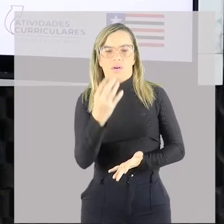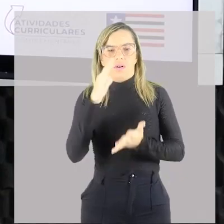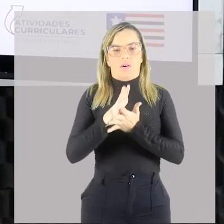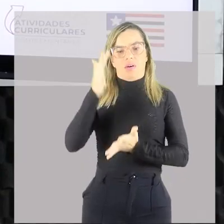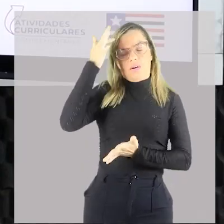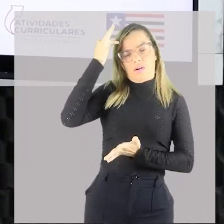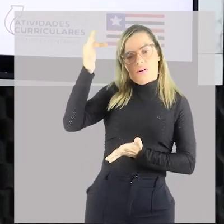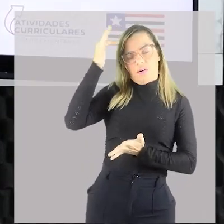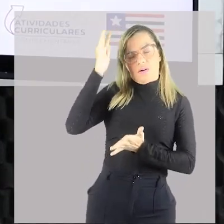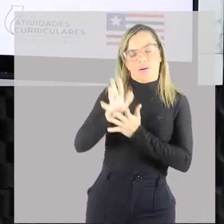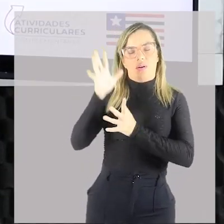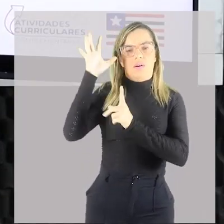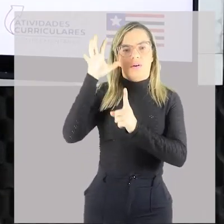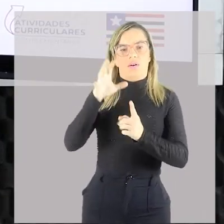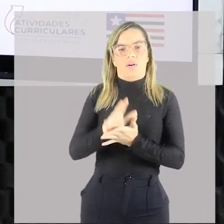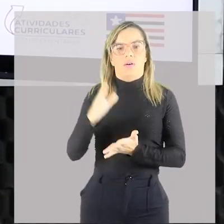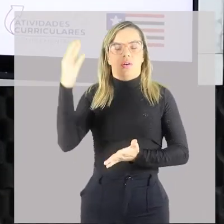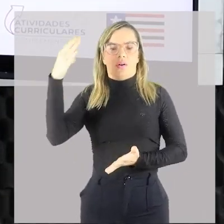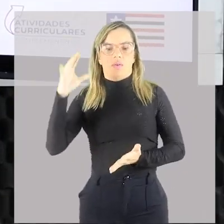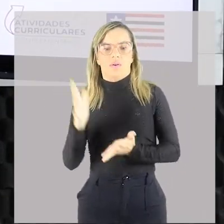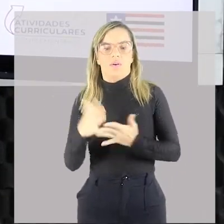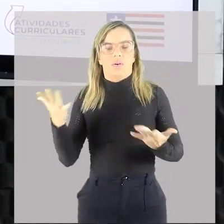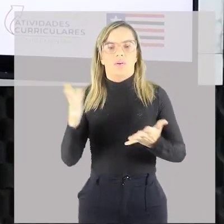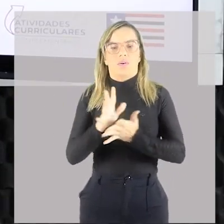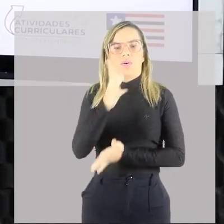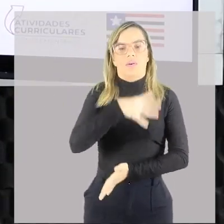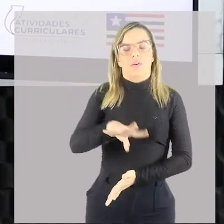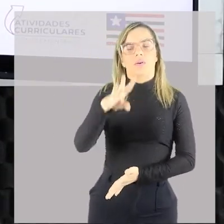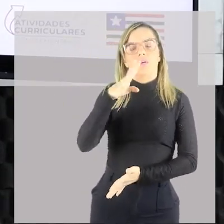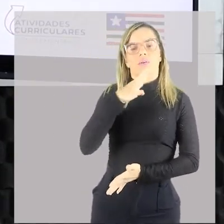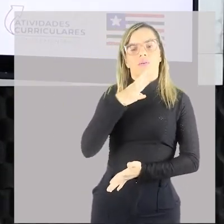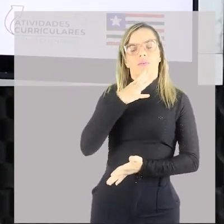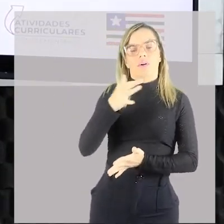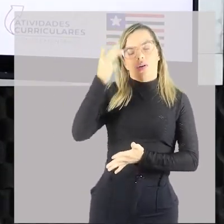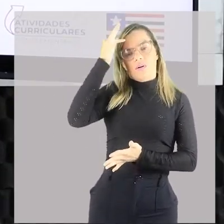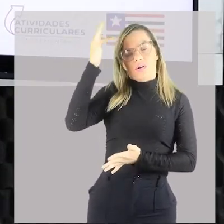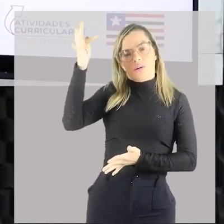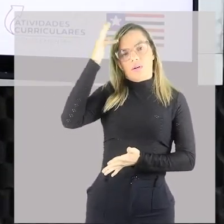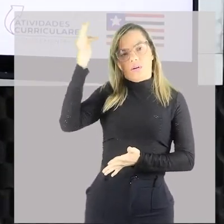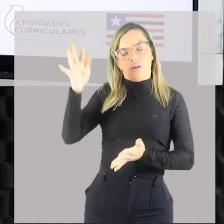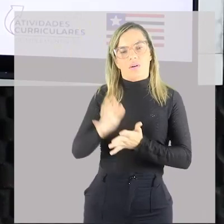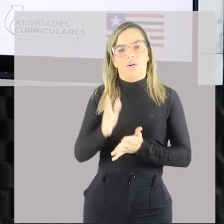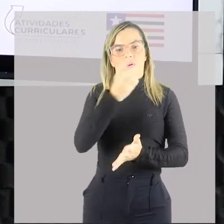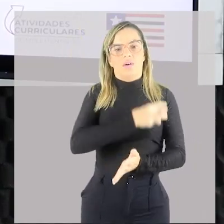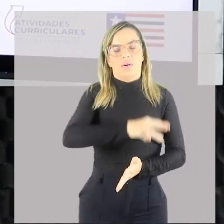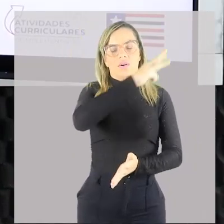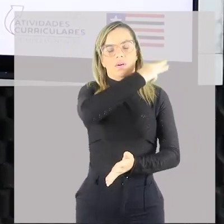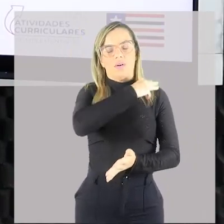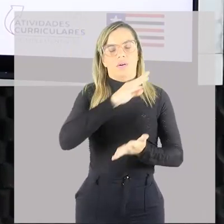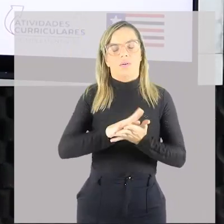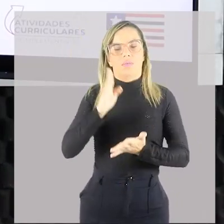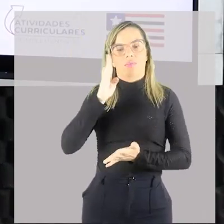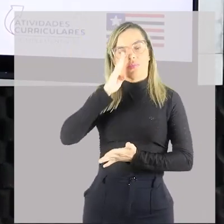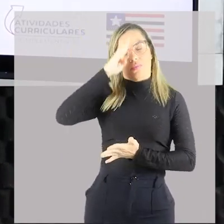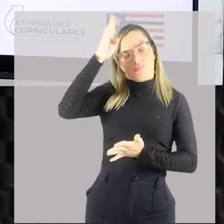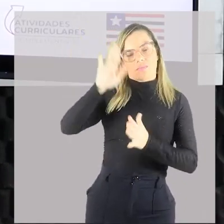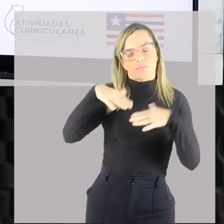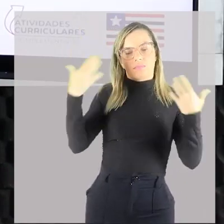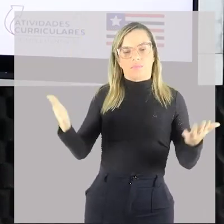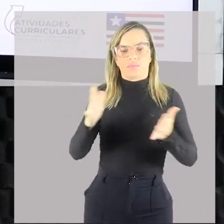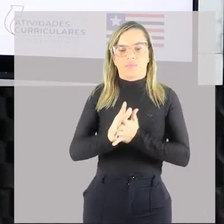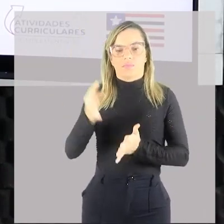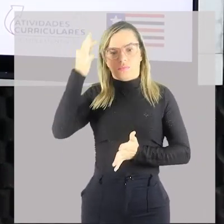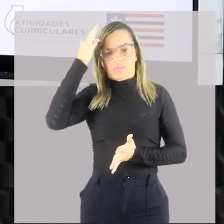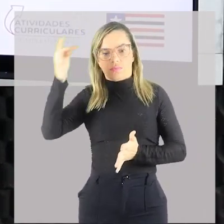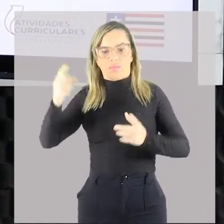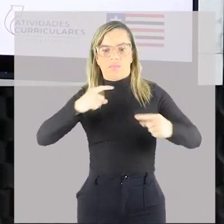muito grande. Geralmente nós o conhecemos dentro da filosofia no ensino médio, principalmente, né? Mas das suas